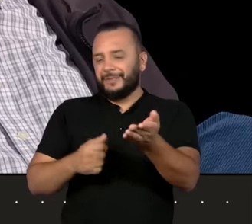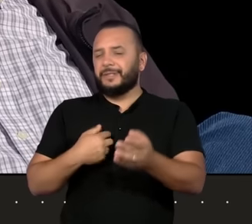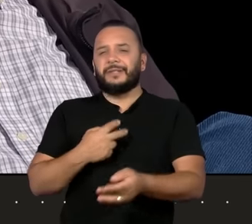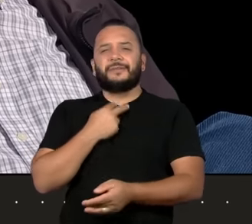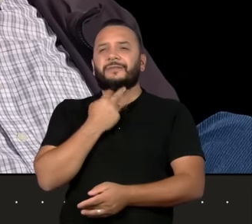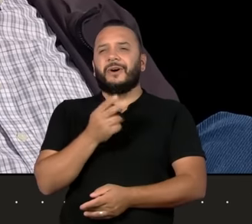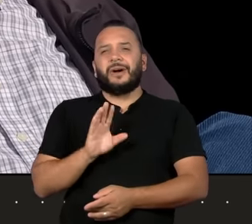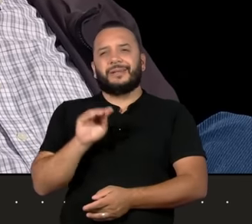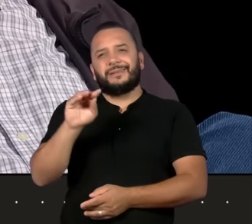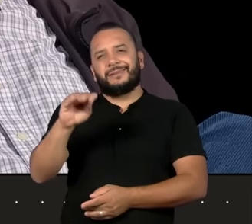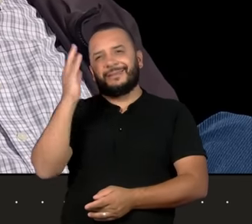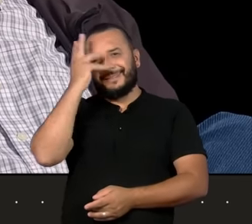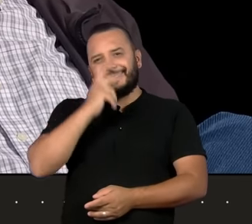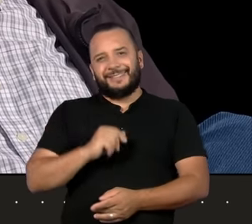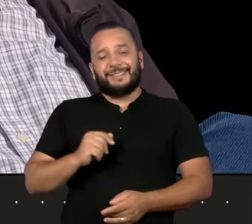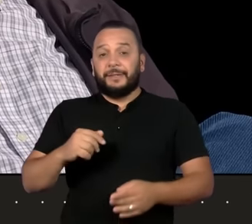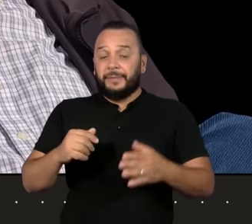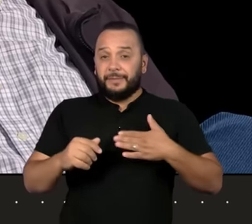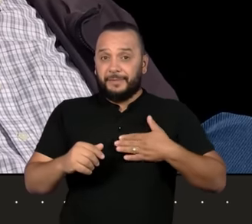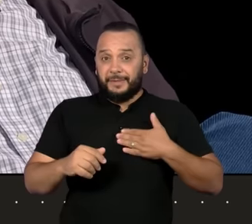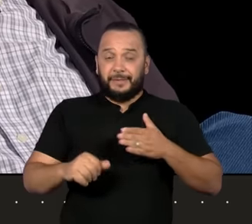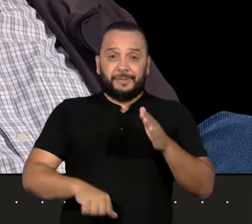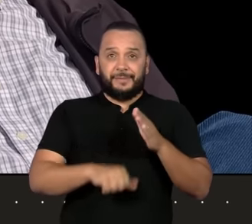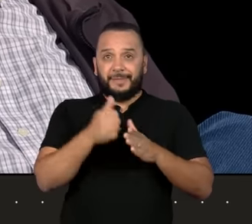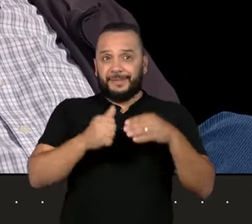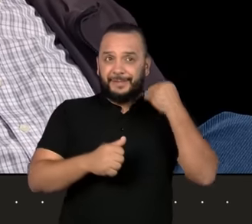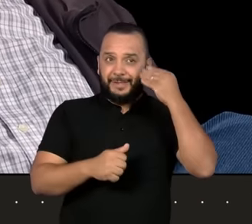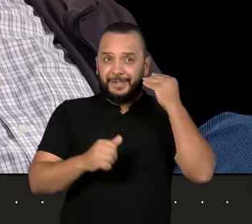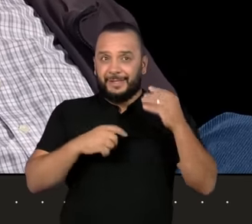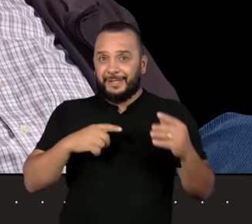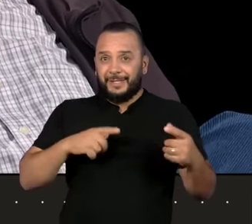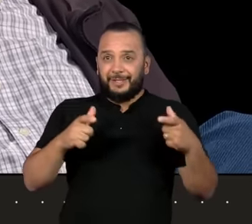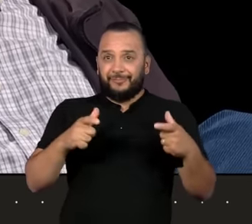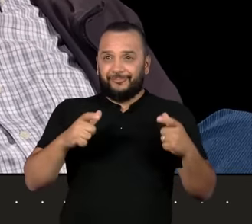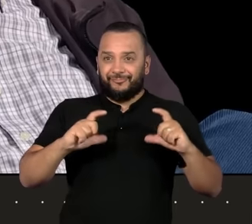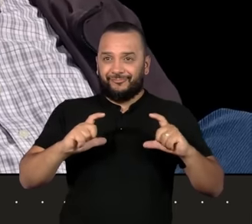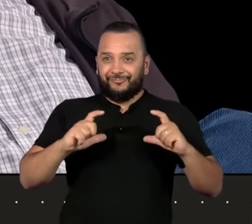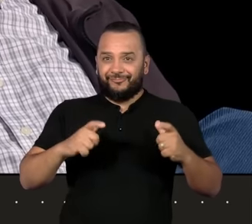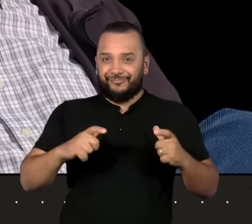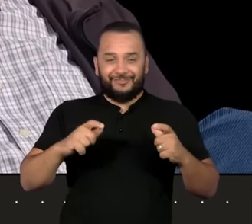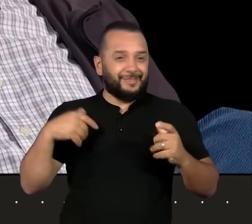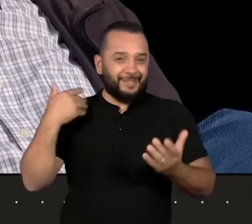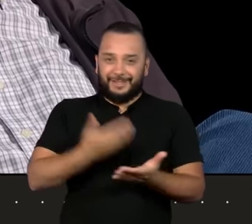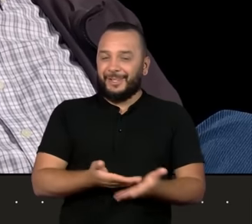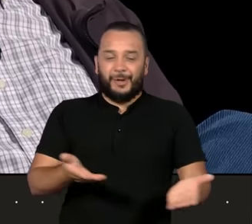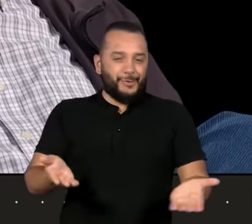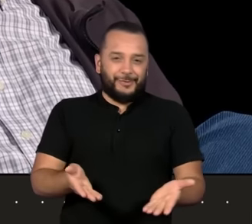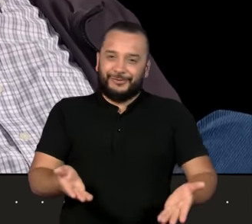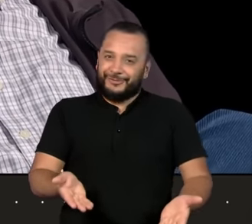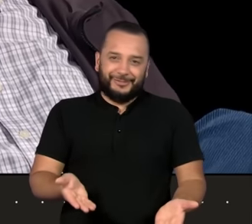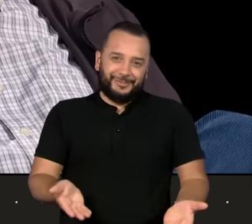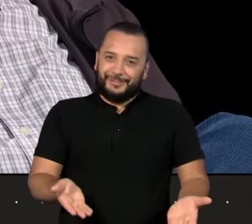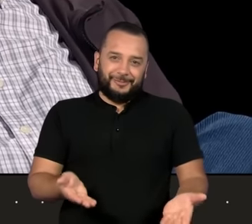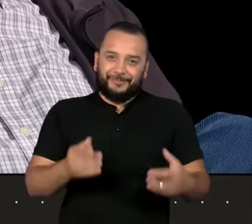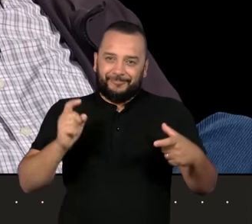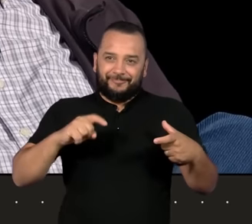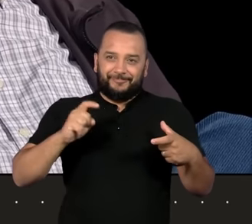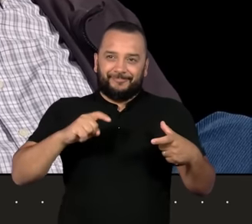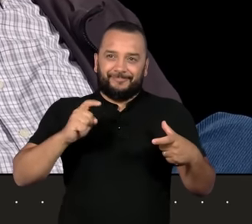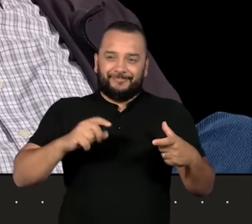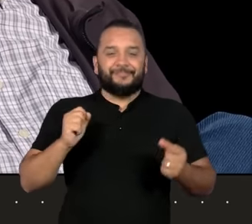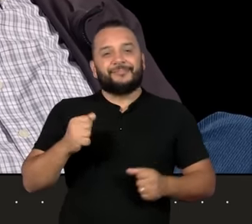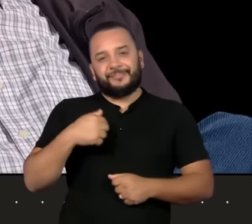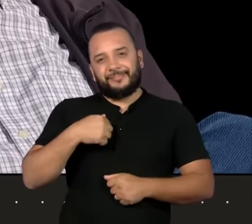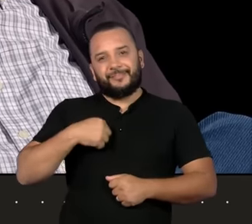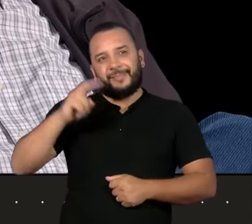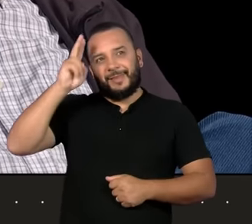sempre cantou, né? Mas foi a minha primeira experiência. E eu tenho até hoje aqui a bolachinha, tá bom? Querido, impossível a gente não